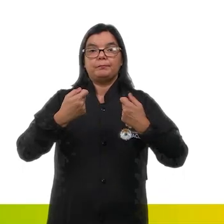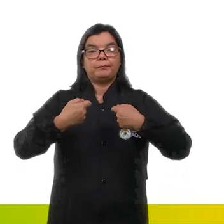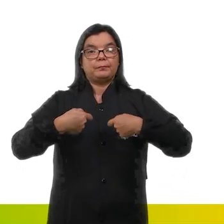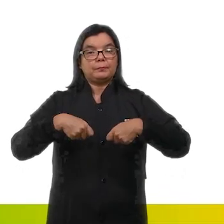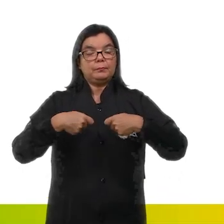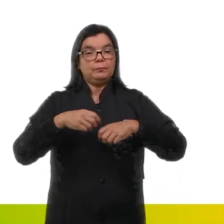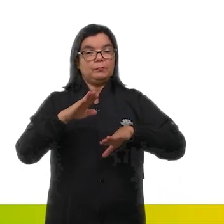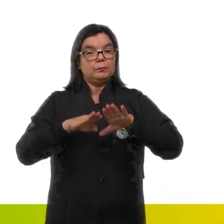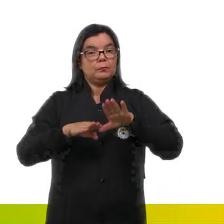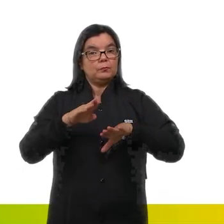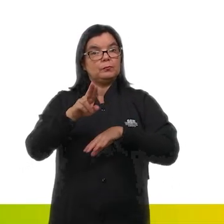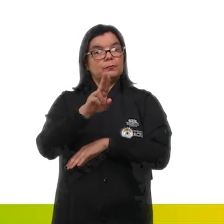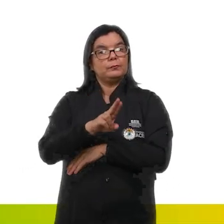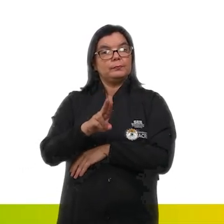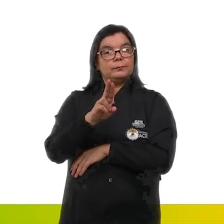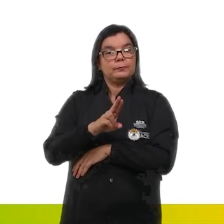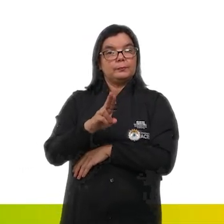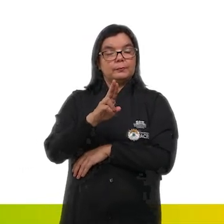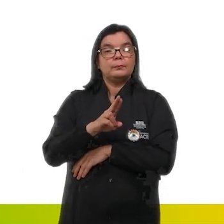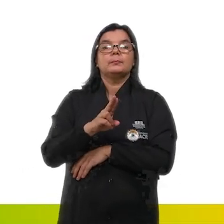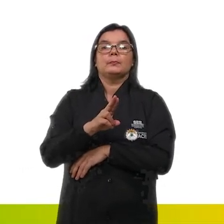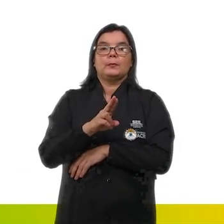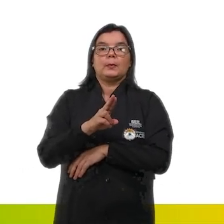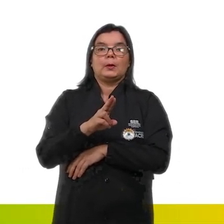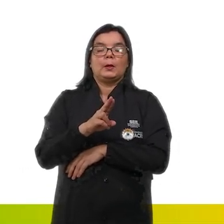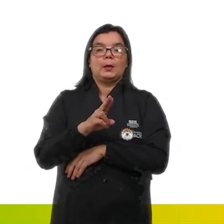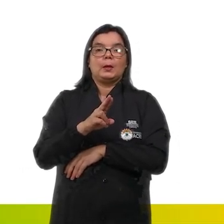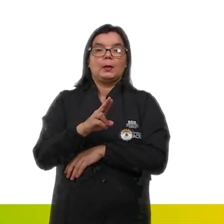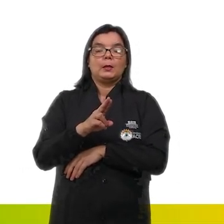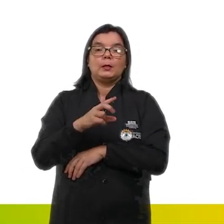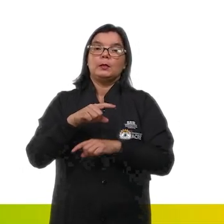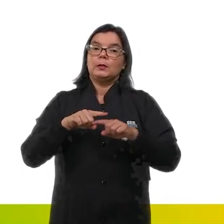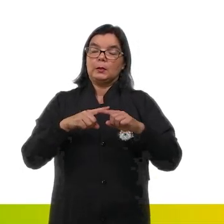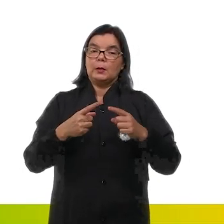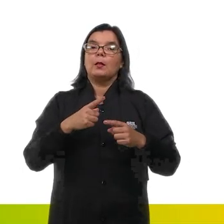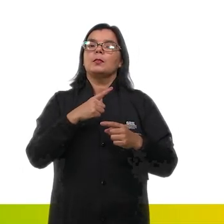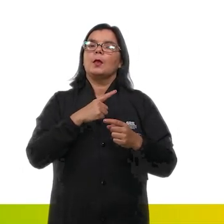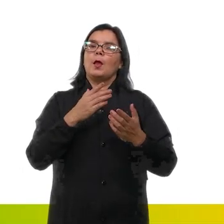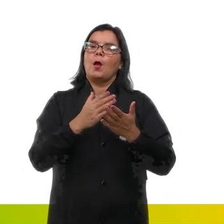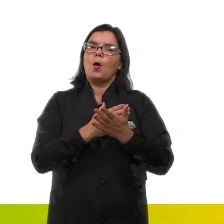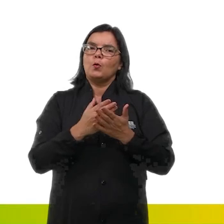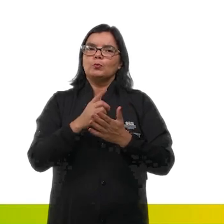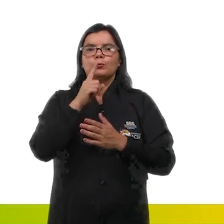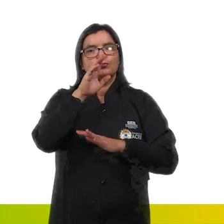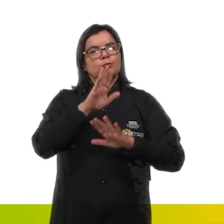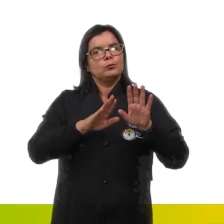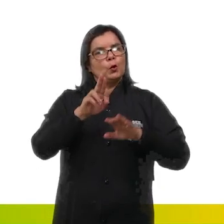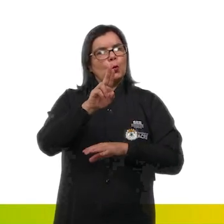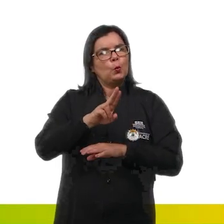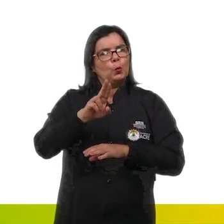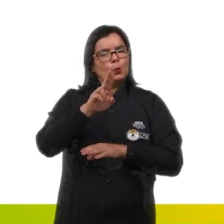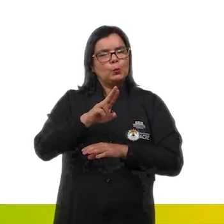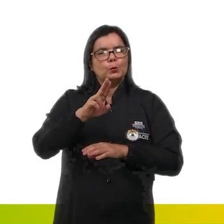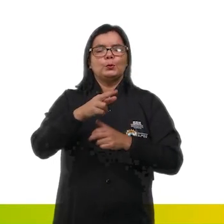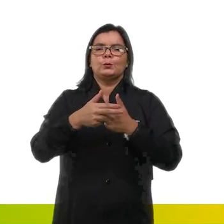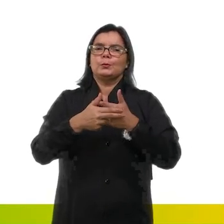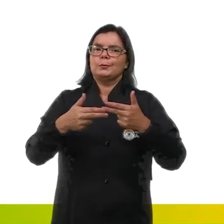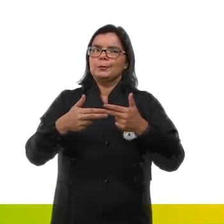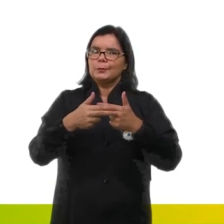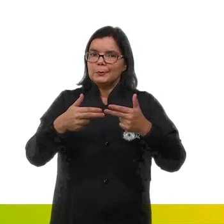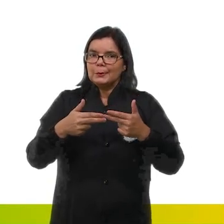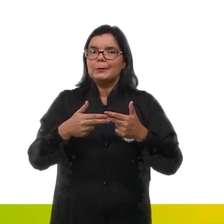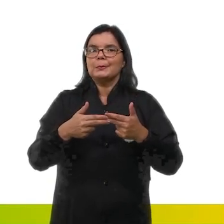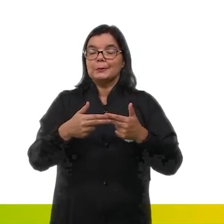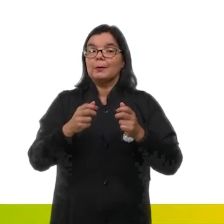do recurso que você utiliza, da forma ergogênica, tem alguns riscos. O uso inadequado de recursos